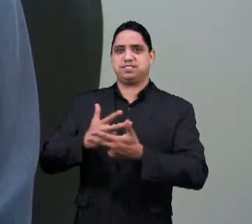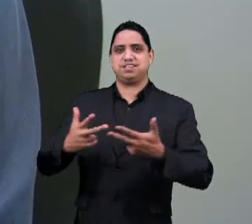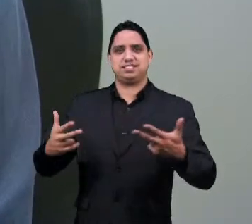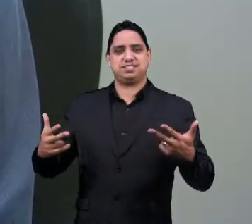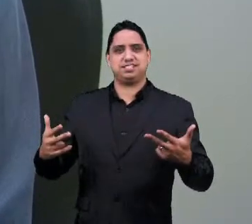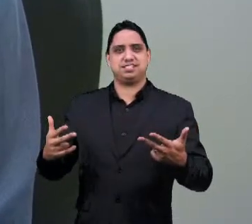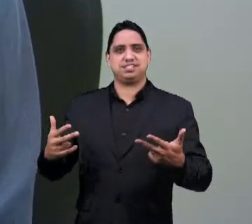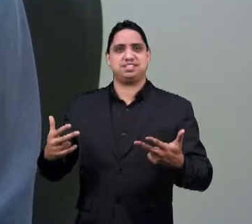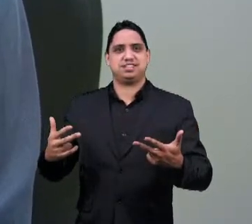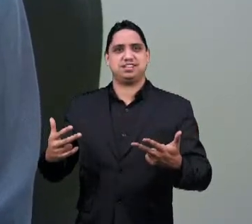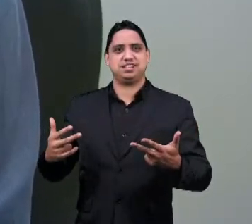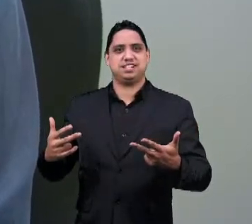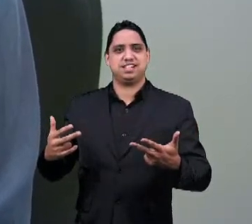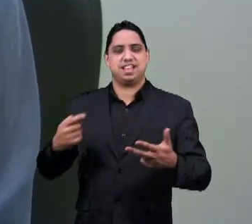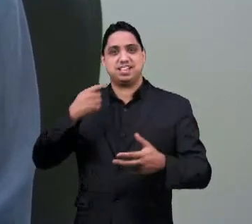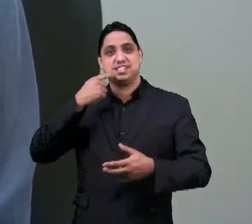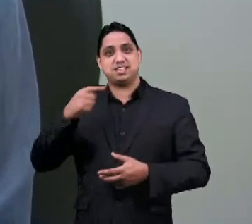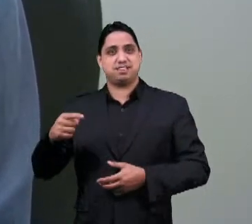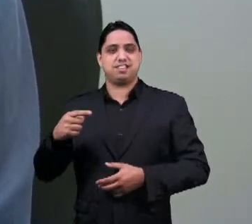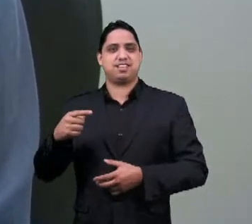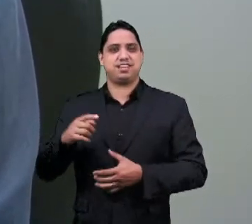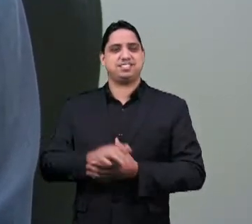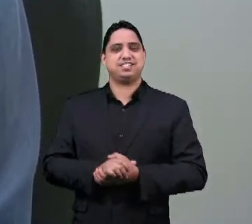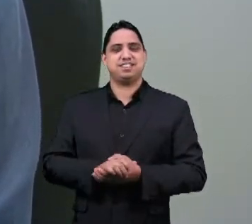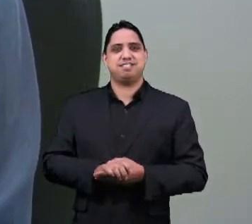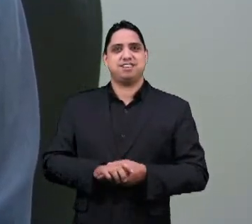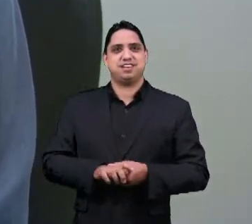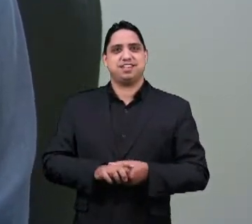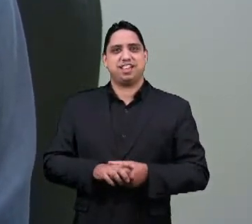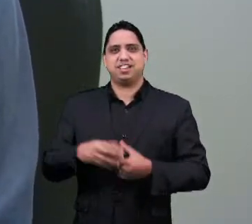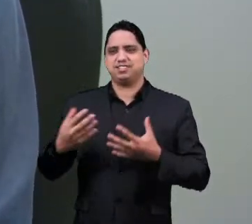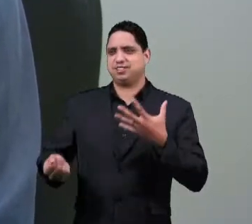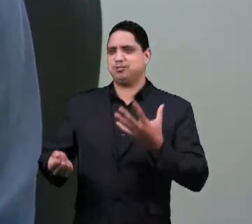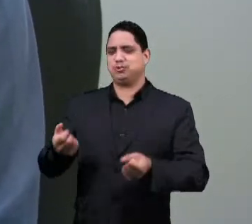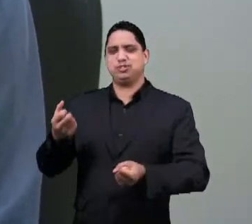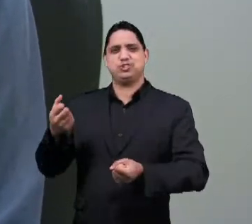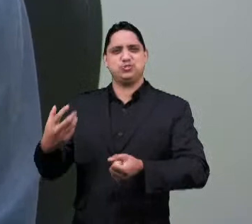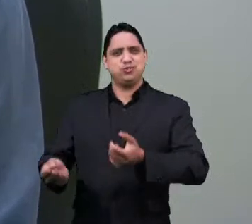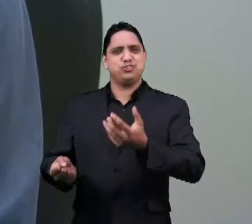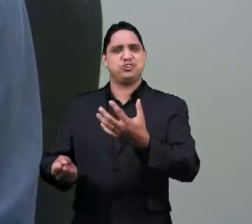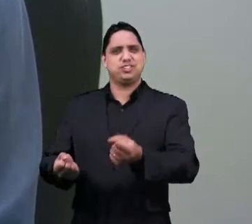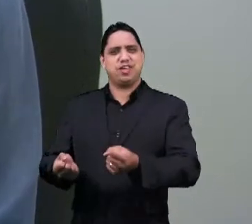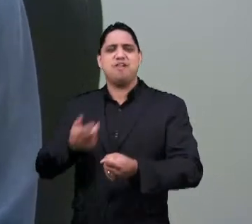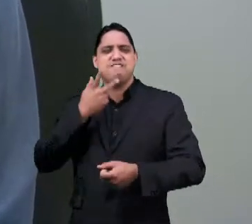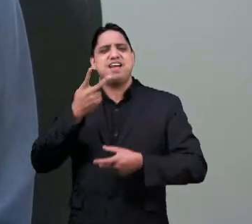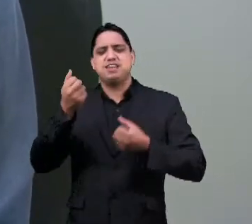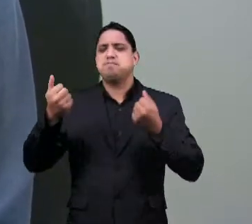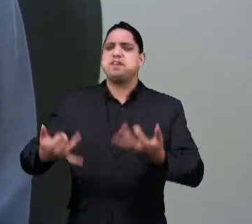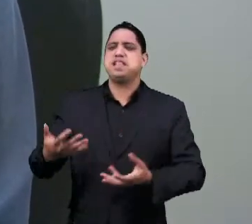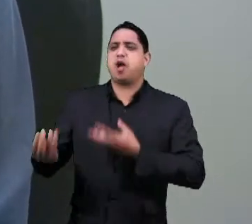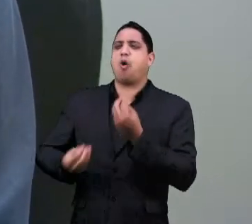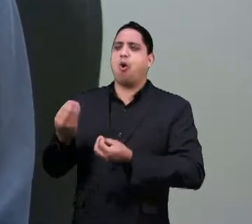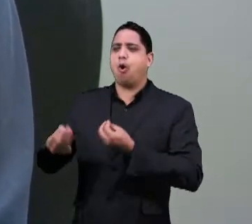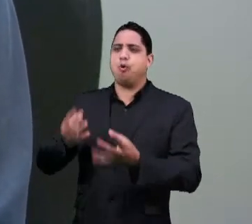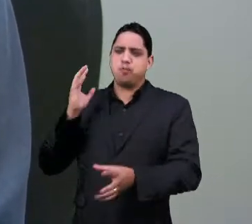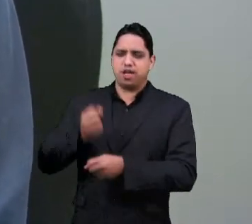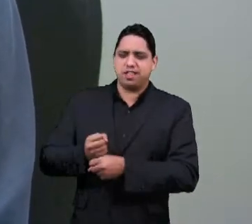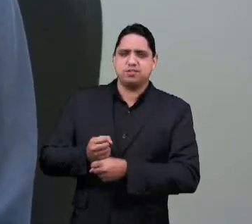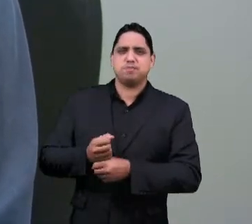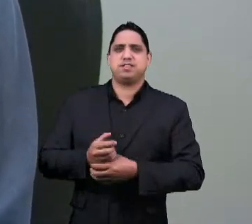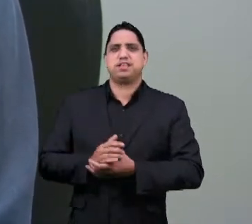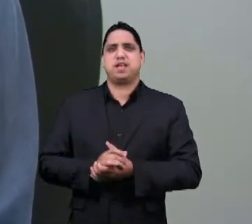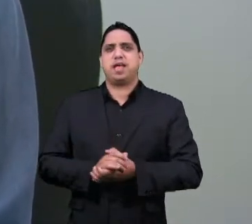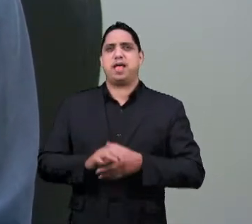durante a semana. O senhor aceitou várias vezes o Senhor Jesus. Eu gostaria que o senhor contasse um pouquinho, assim, fosse bem sucinto, mas eu